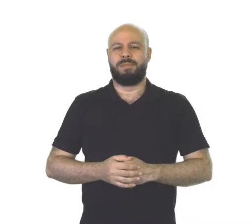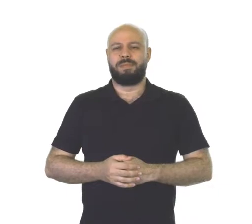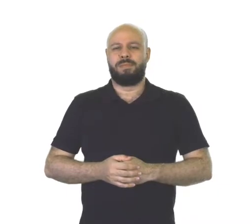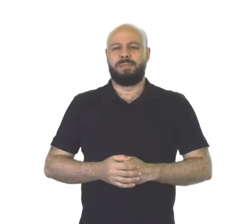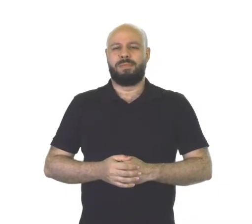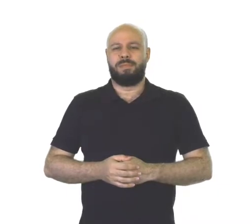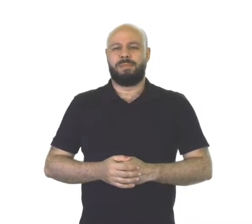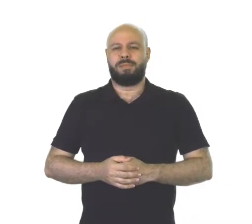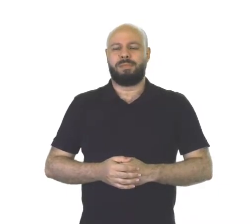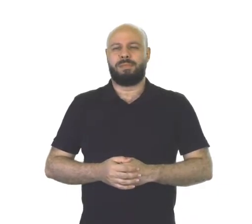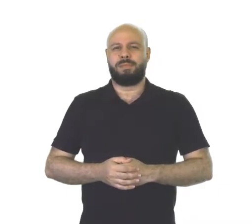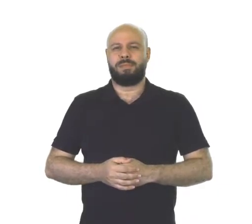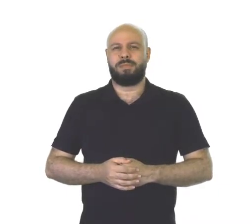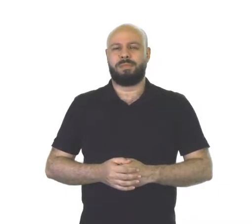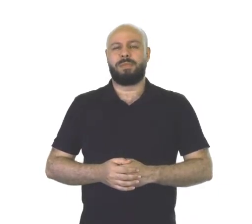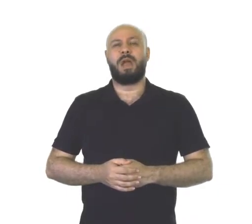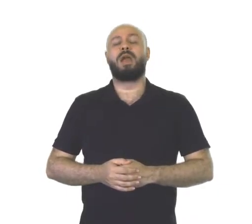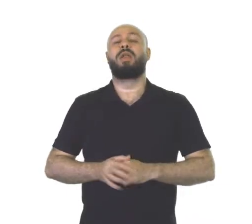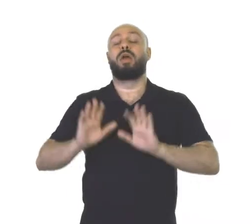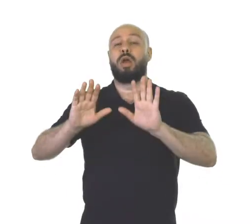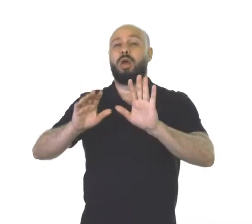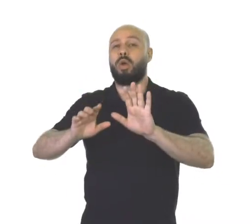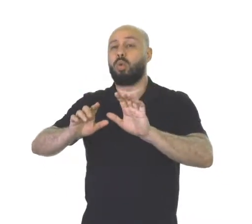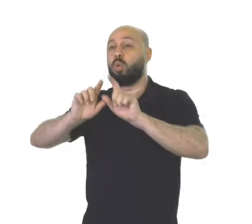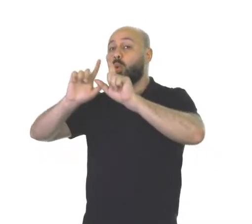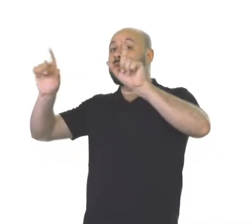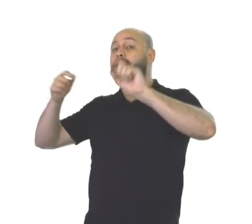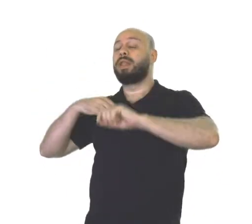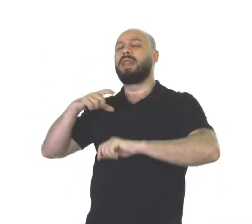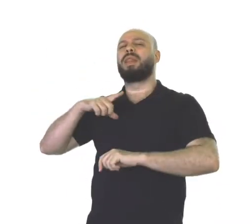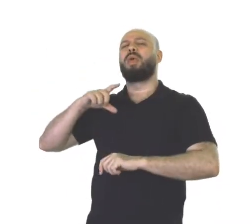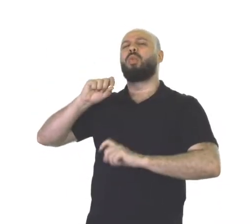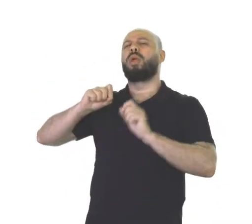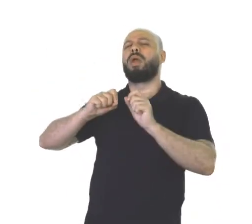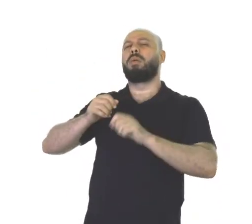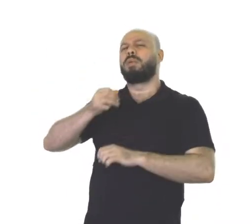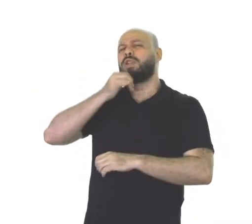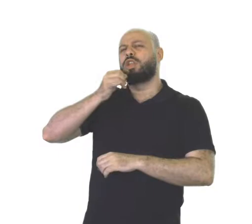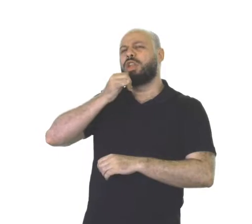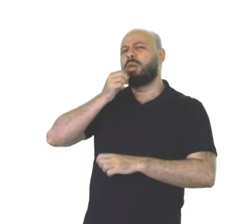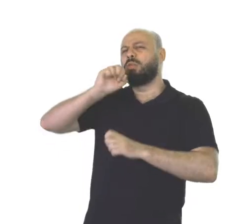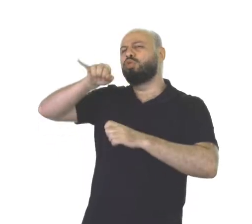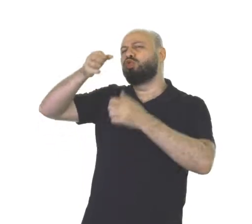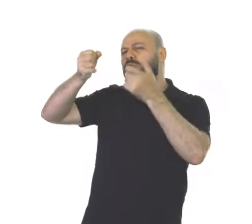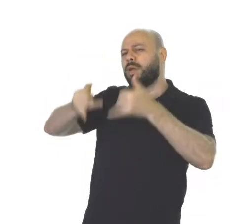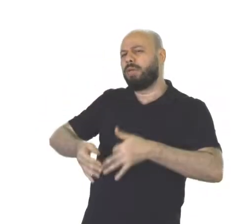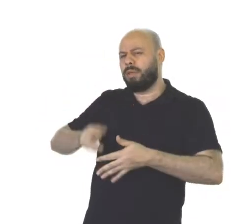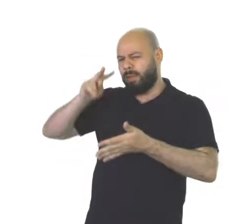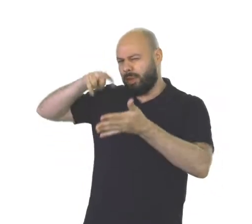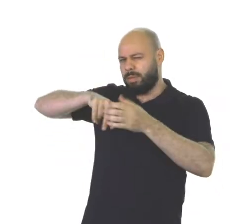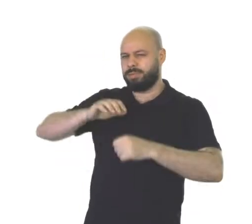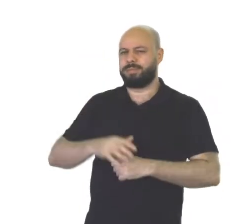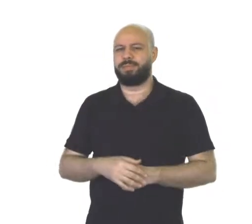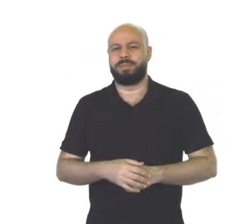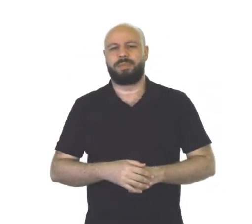nosso slide, o que é que nós temos falando sobre exemplos e sobre as justificativas? Vamos ver o slide?